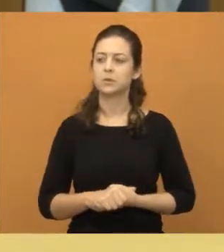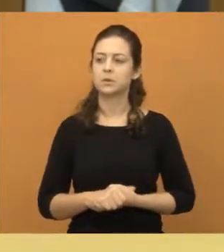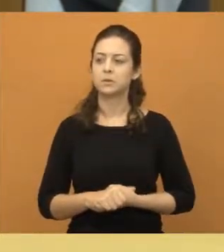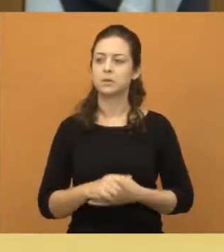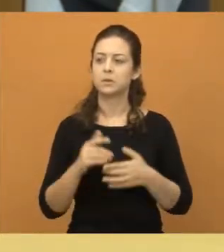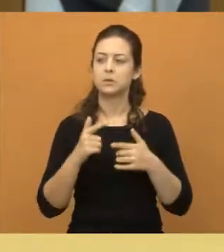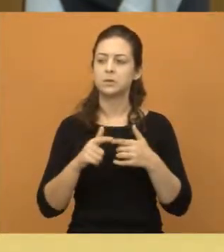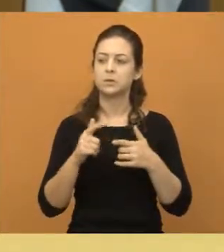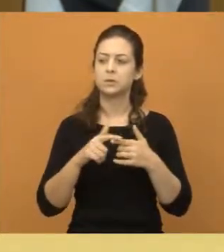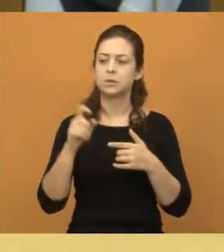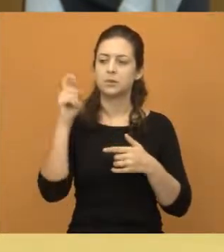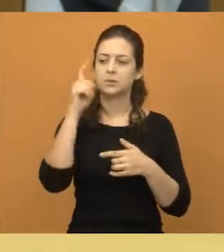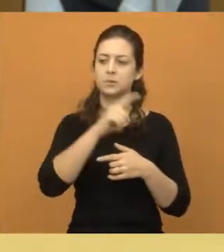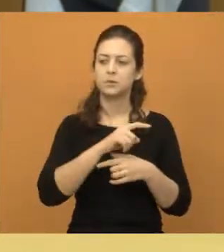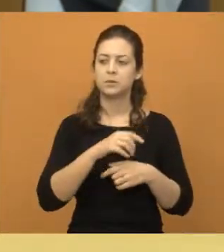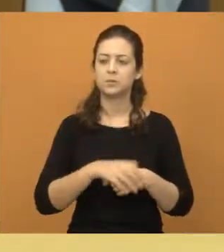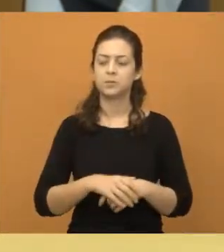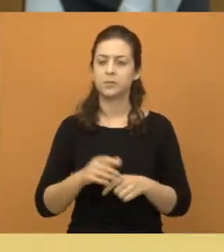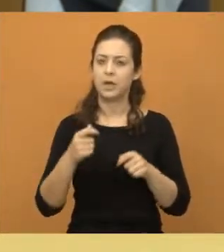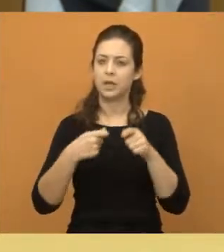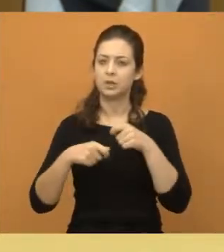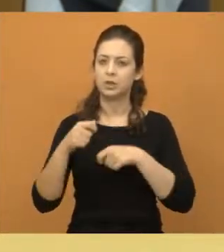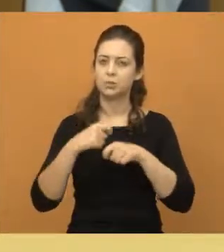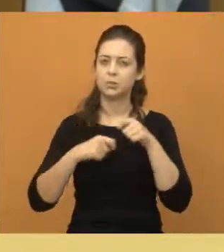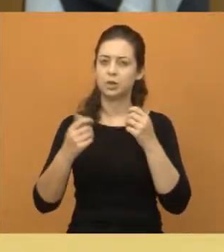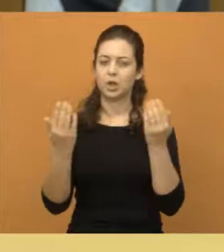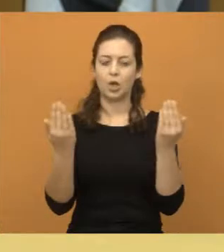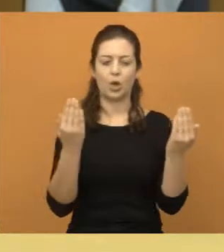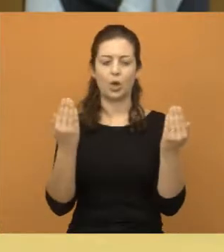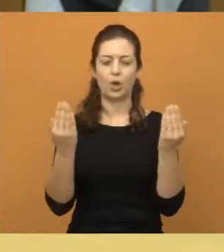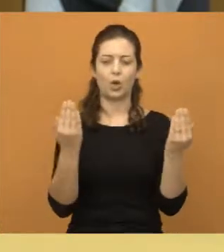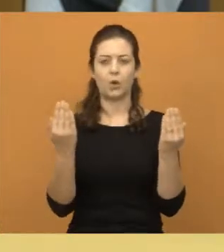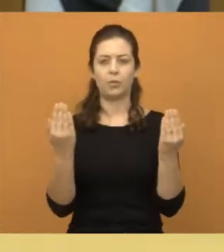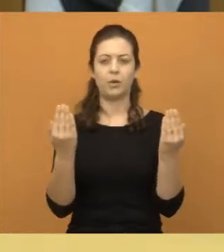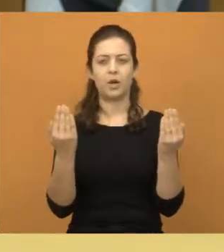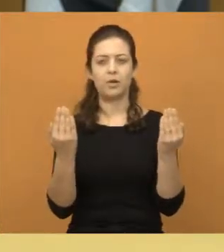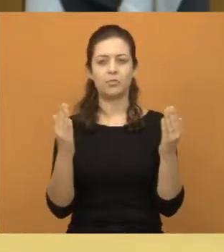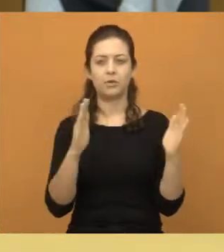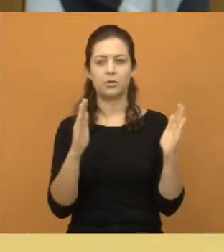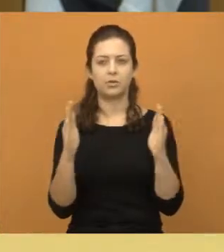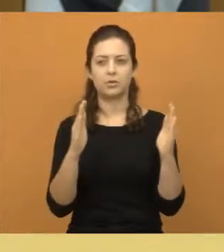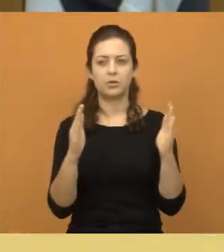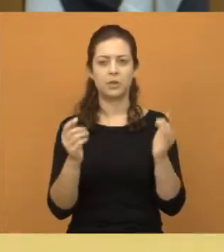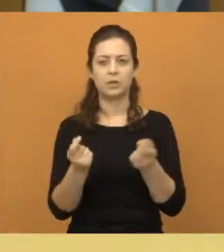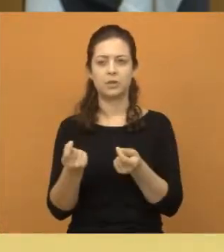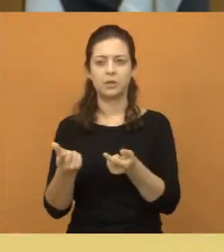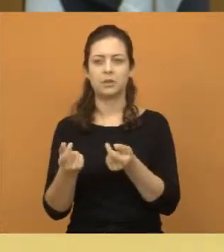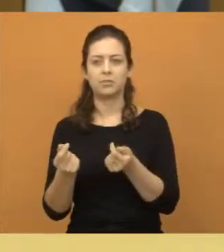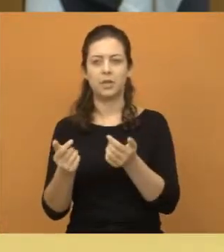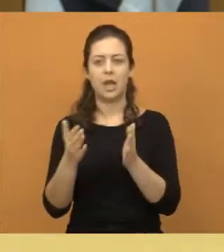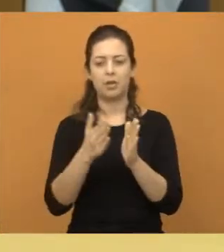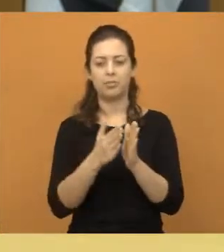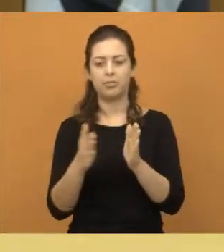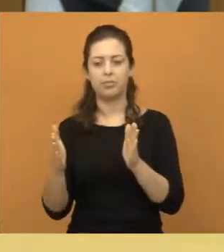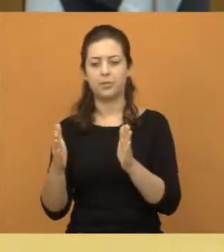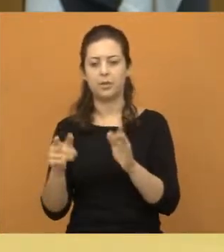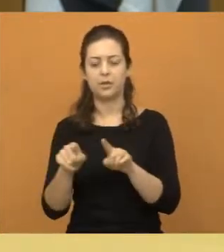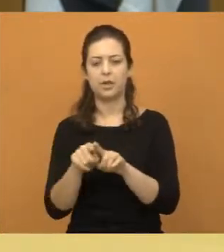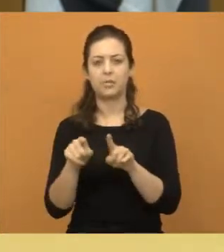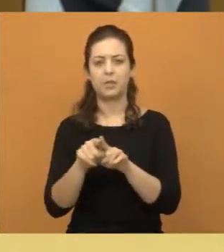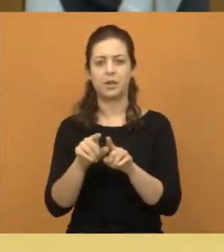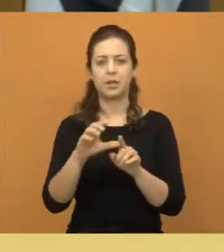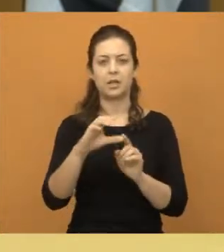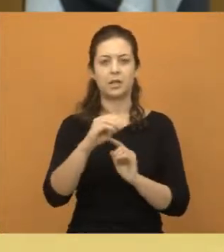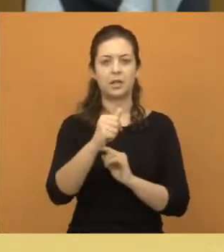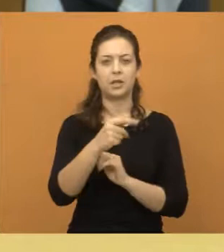Aqui, nesse quadro, a administração fez um comparativo entre despesa corrente e despesa de